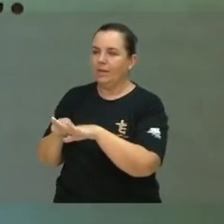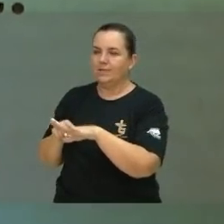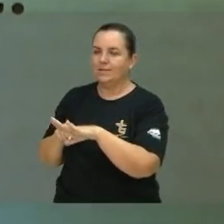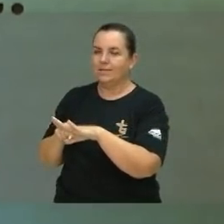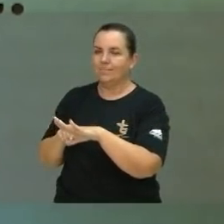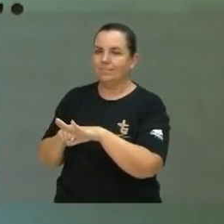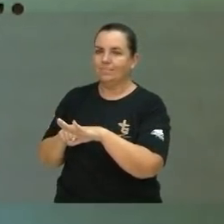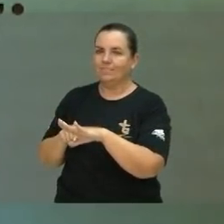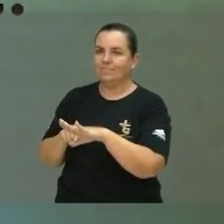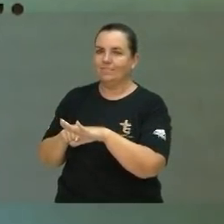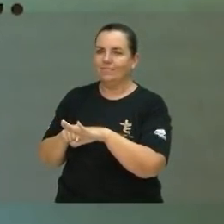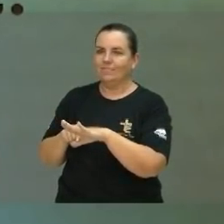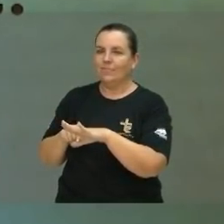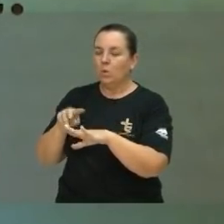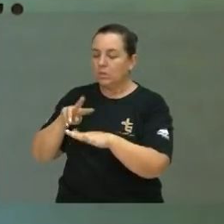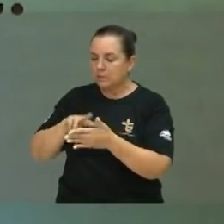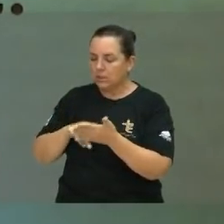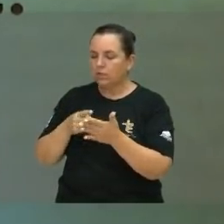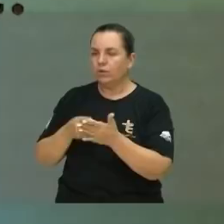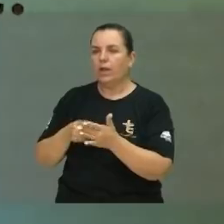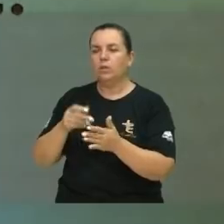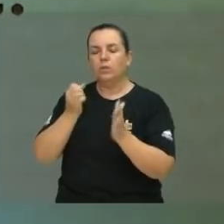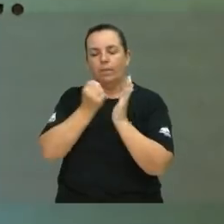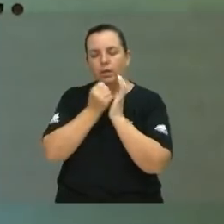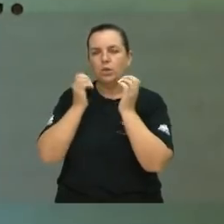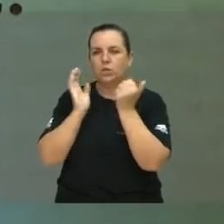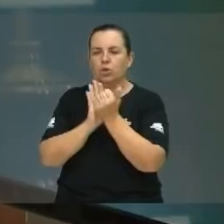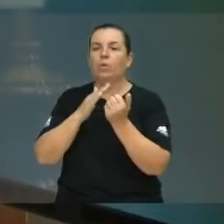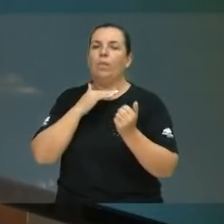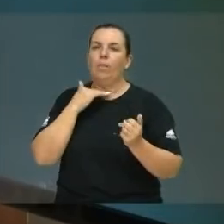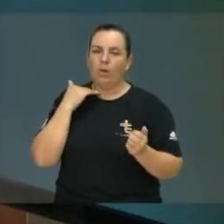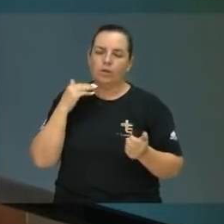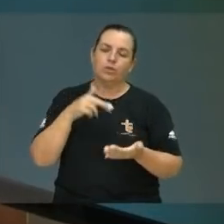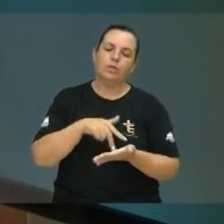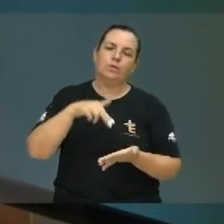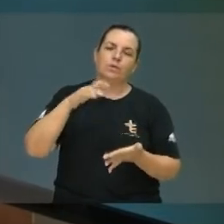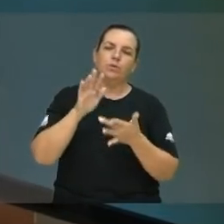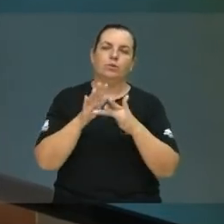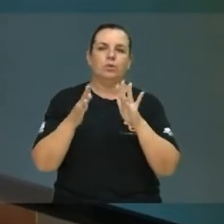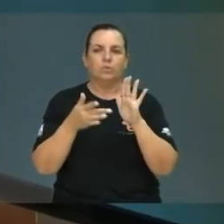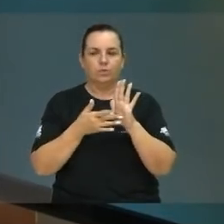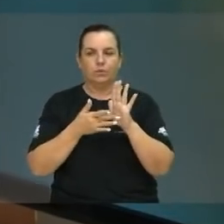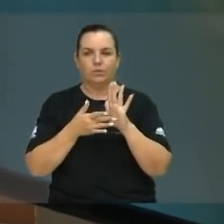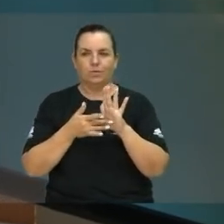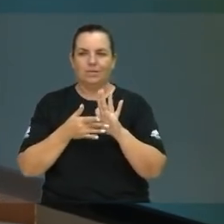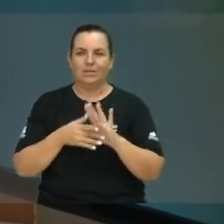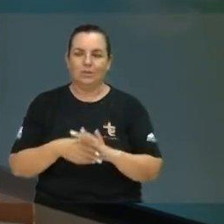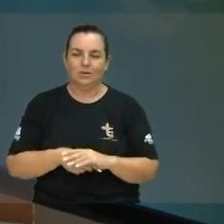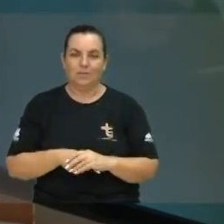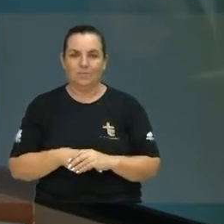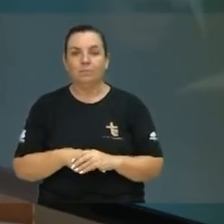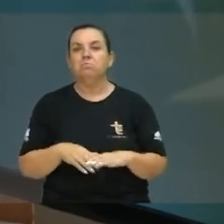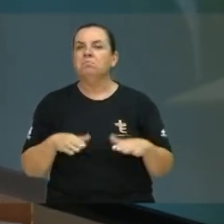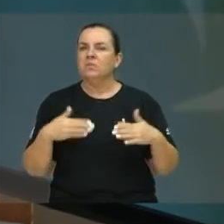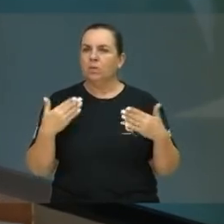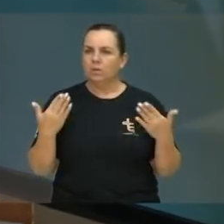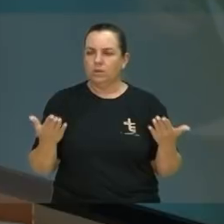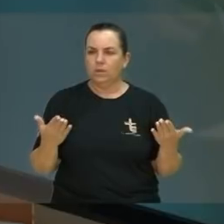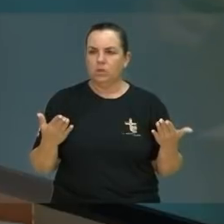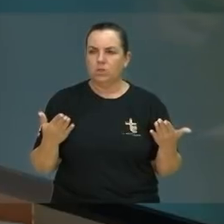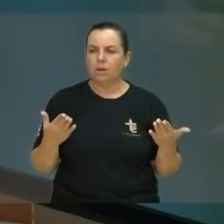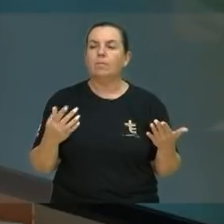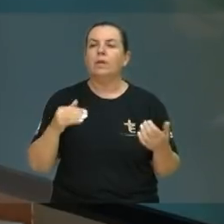o sentido da paixão da morte e ressurreição de jesus ou seja